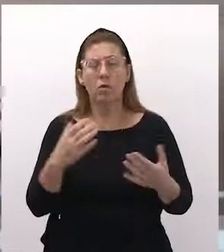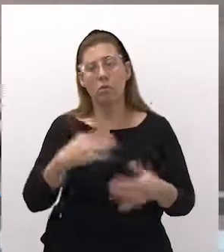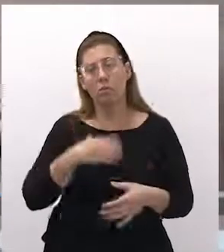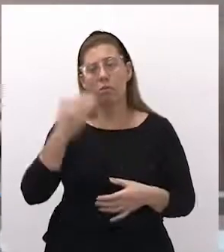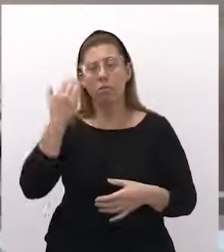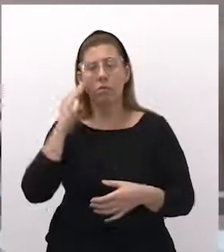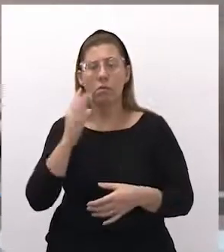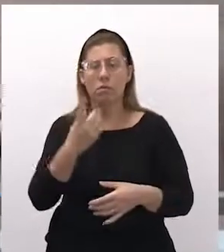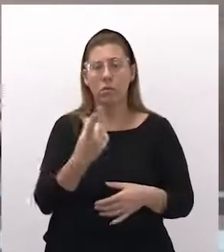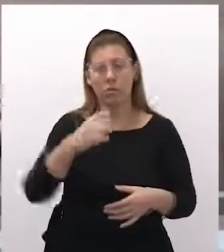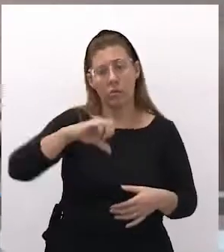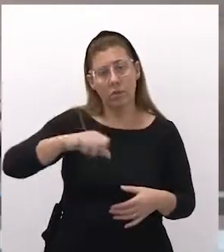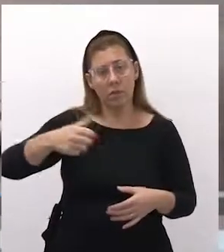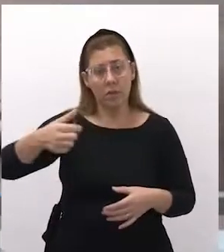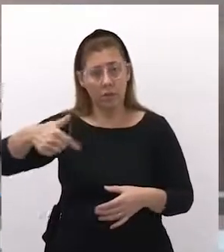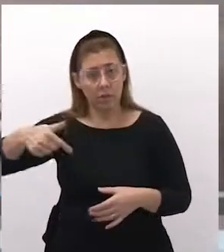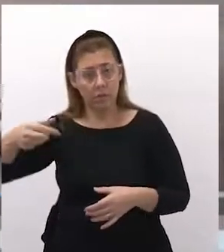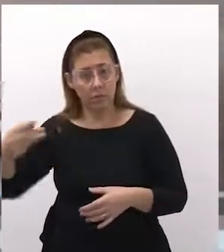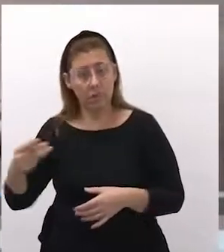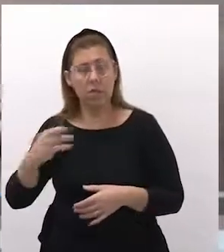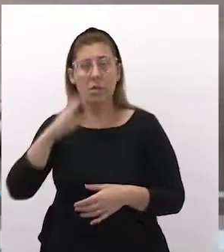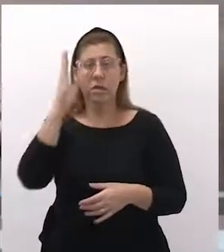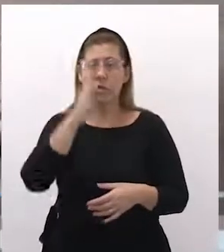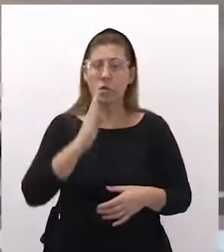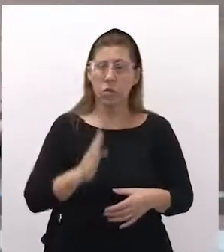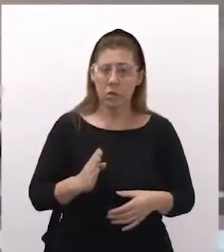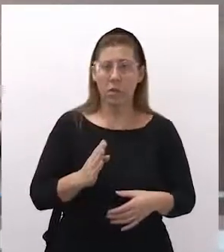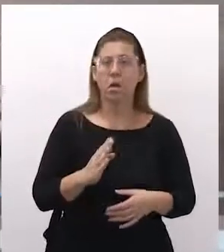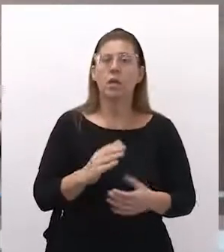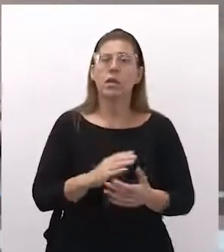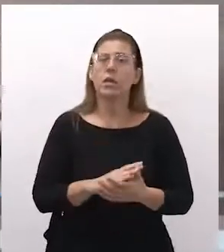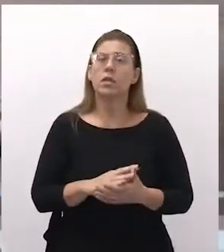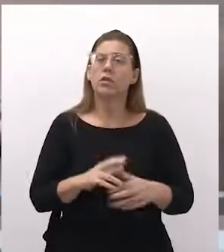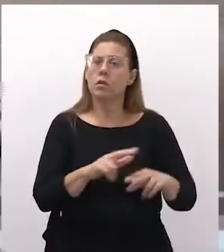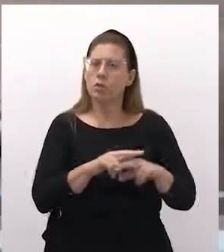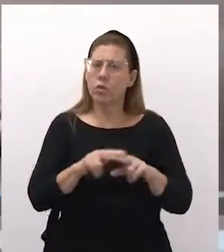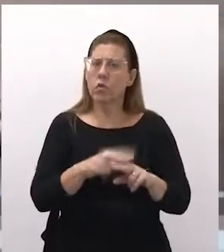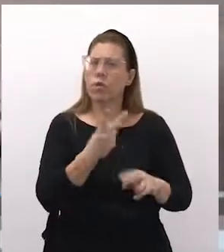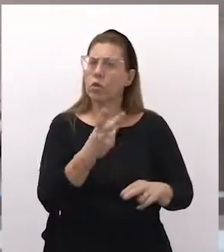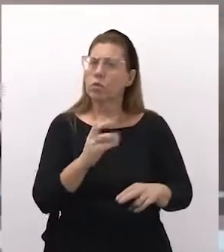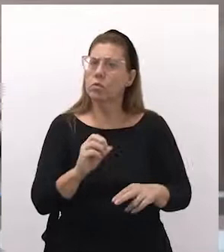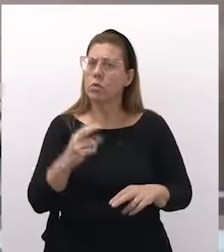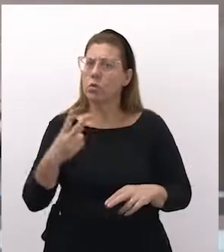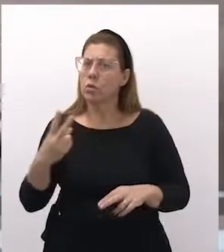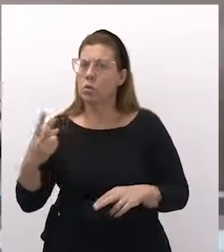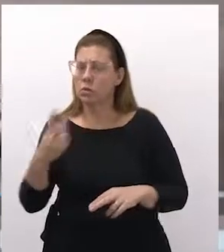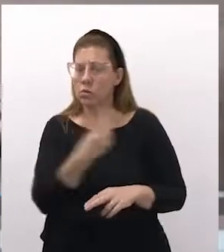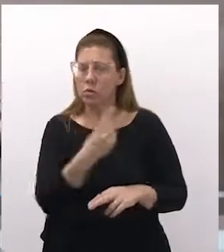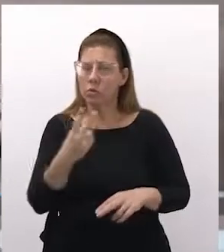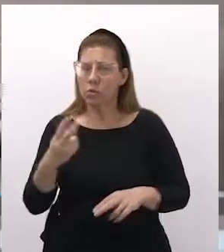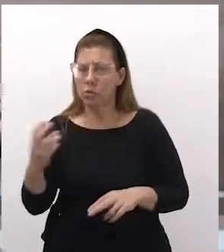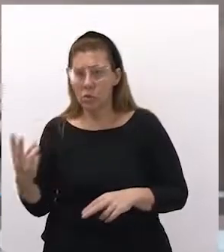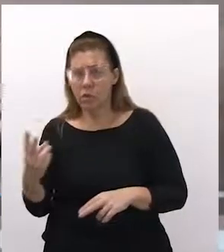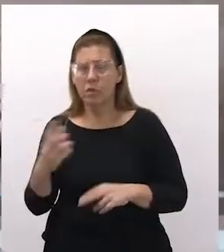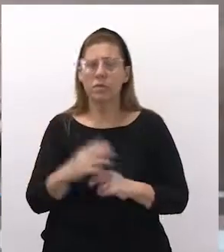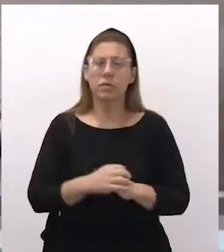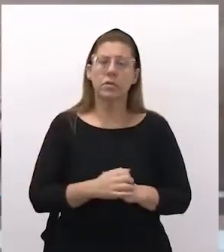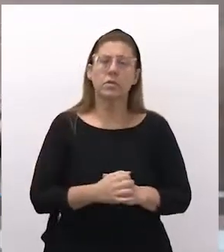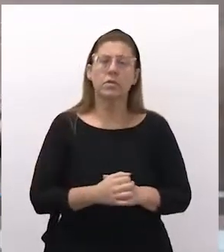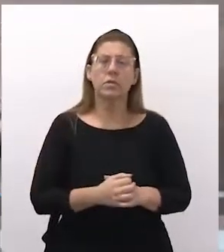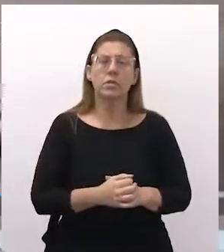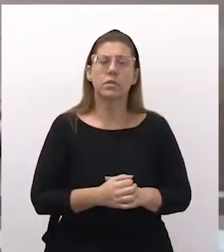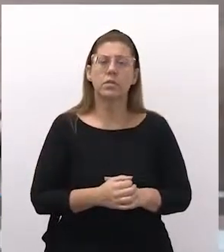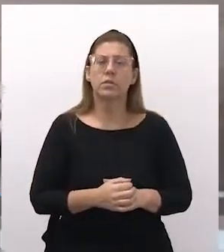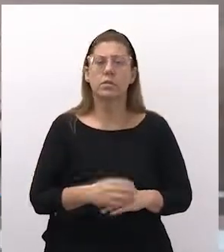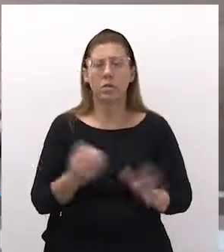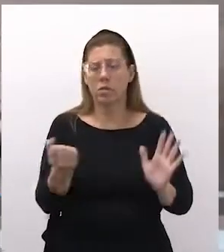de 1973, que o Brasil ratificou em 2002, que diz exatamente isso, traz exatamente esse